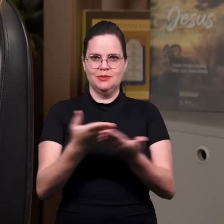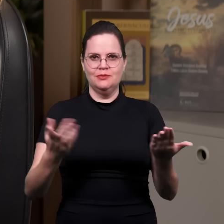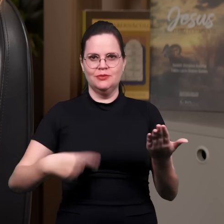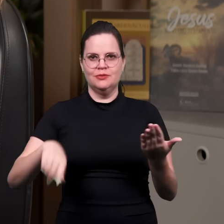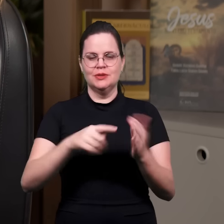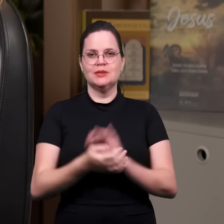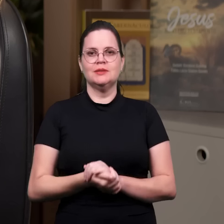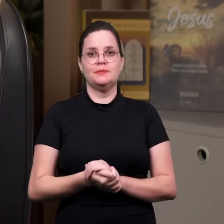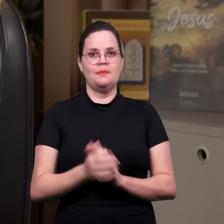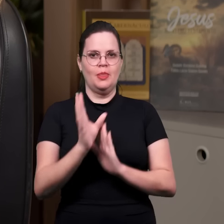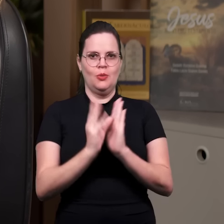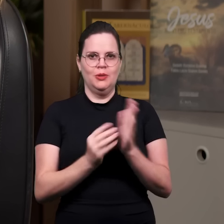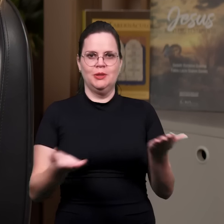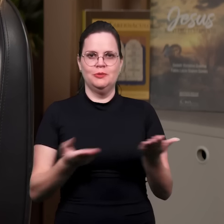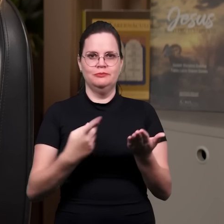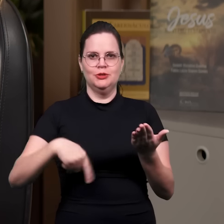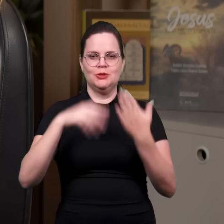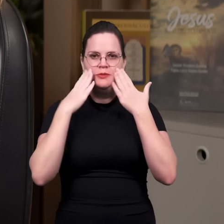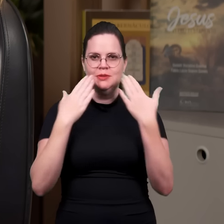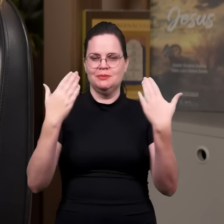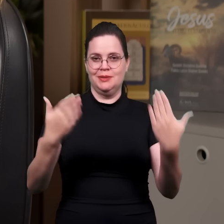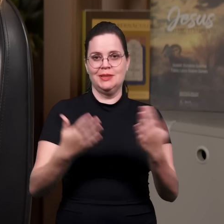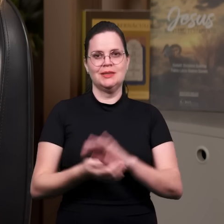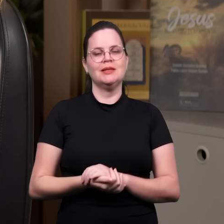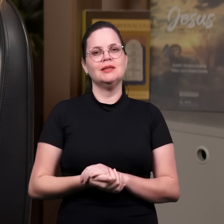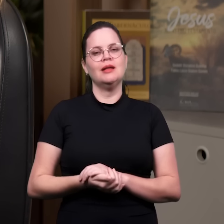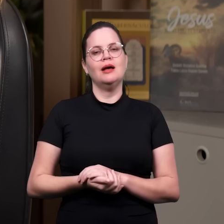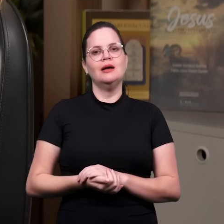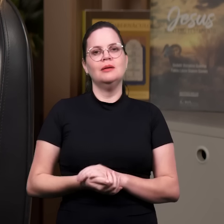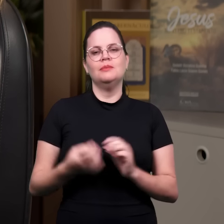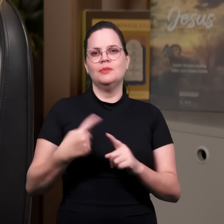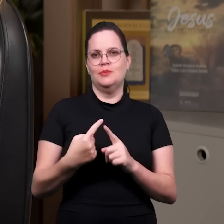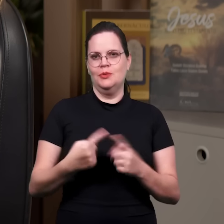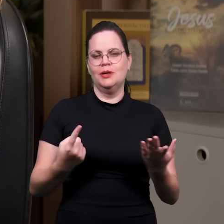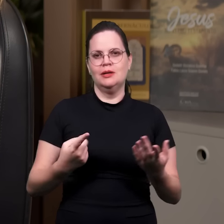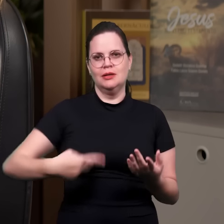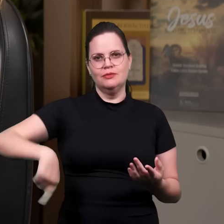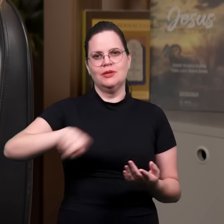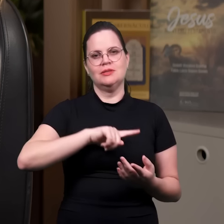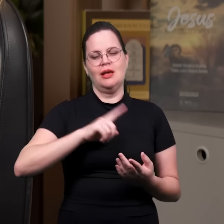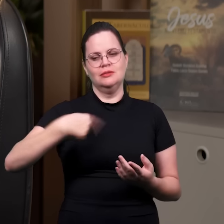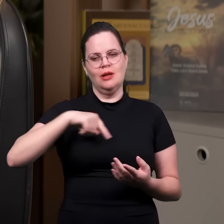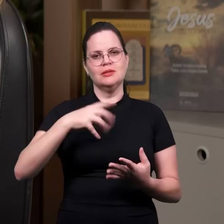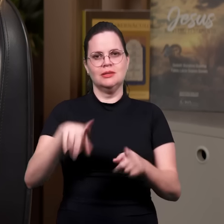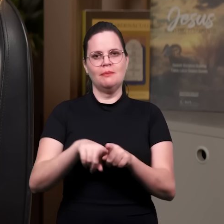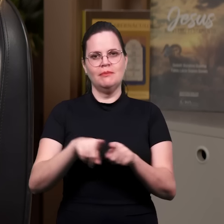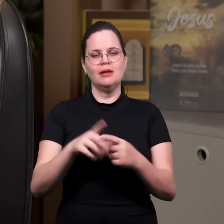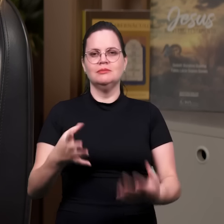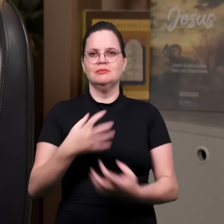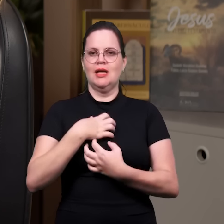em mais esse conteúdo que apresentaremos neste episódio para que haja em todos nós o crescimento espiritual e